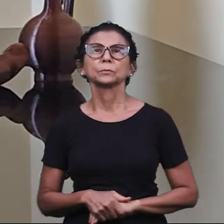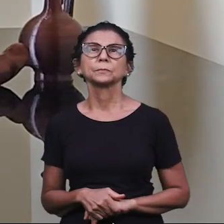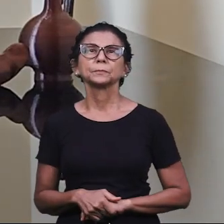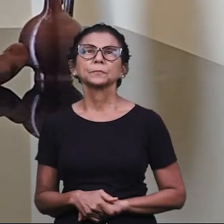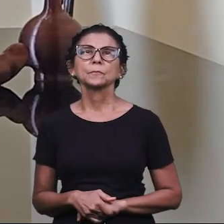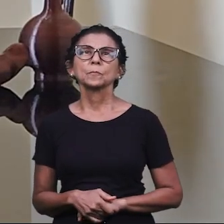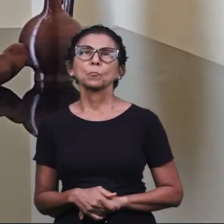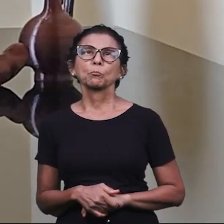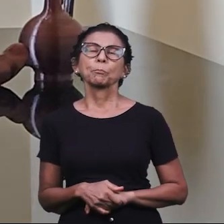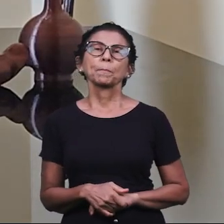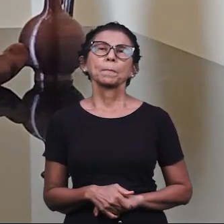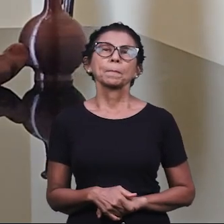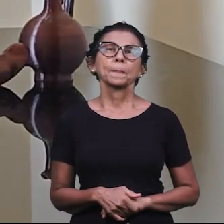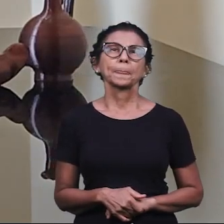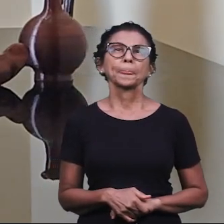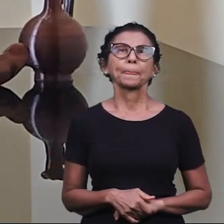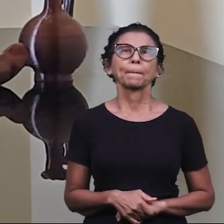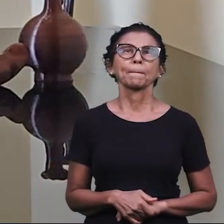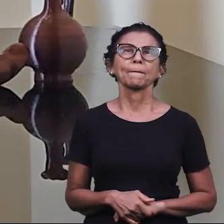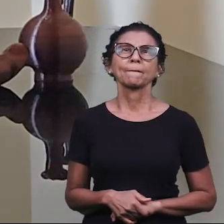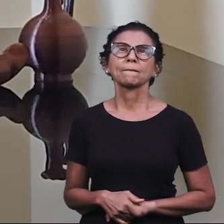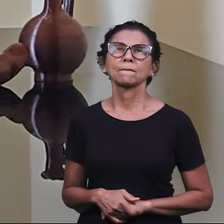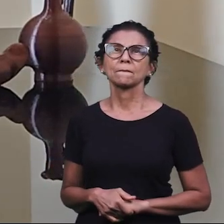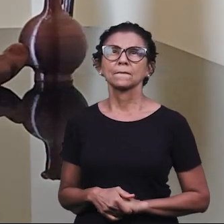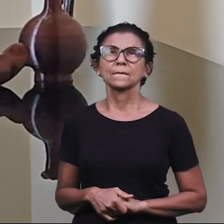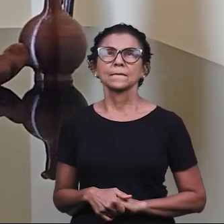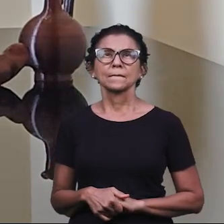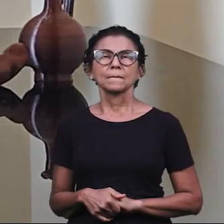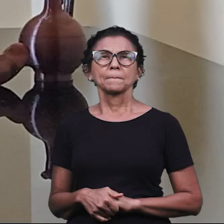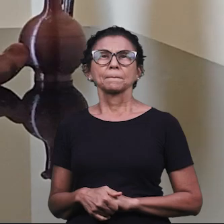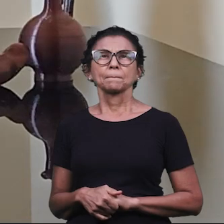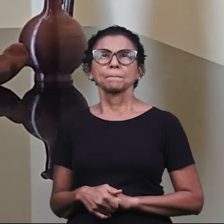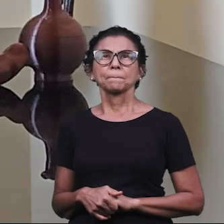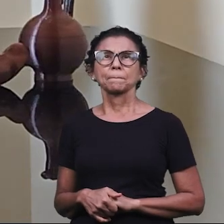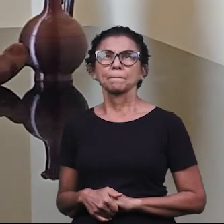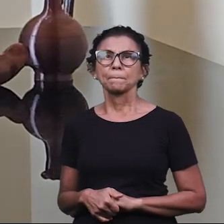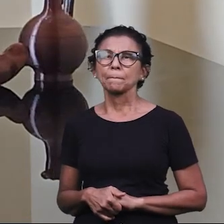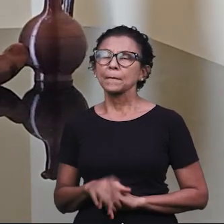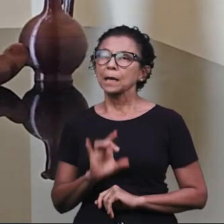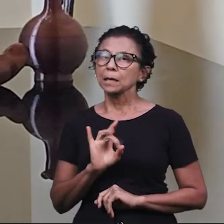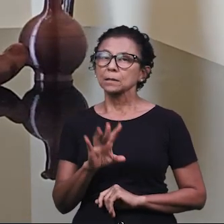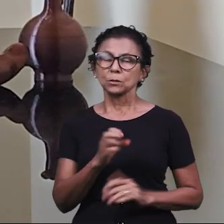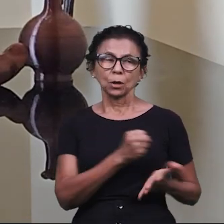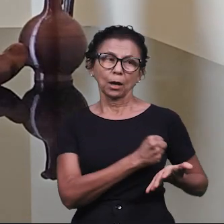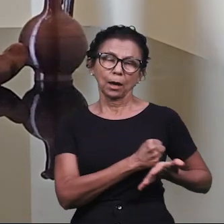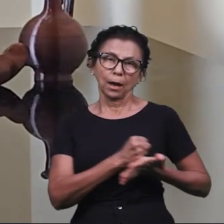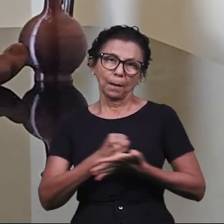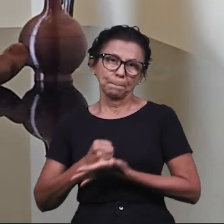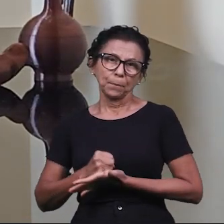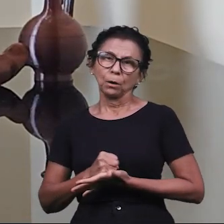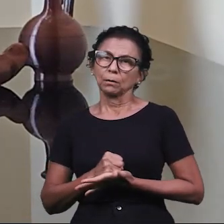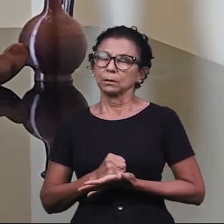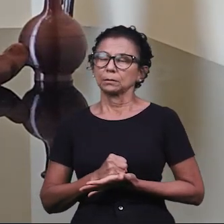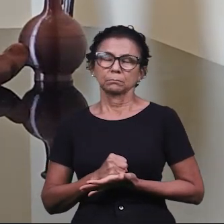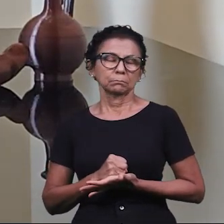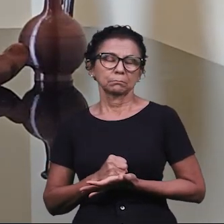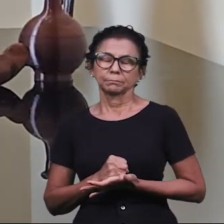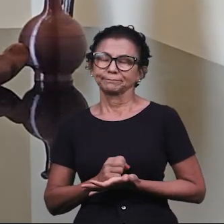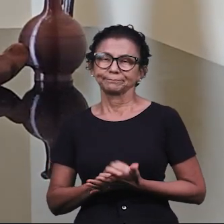principal, ela não se pronuncia na aula, ela simplesmente ajuda o aluno que está